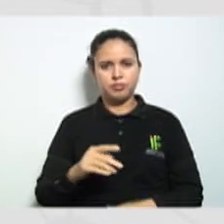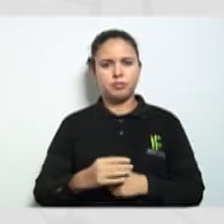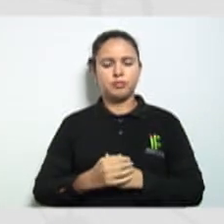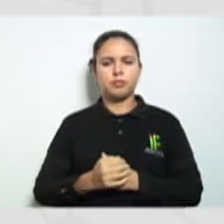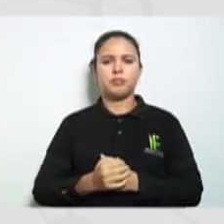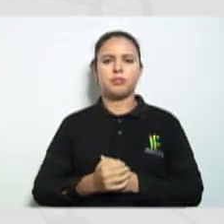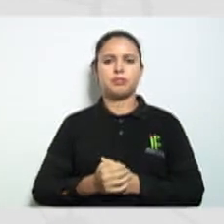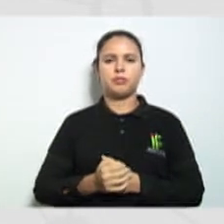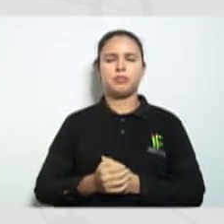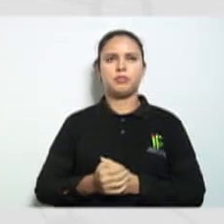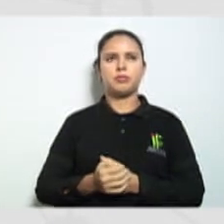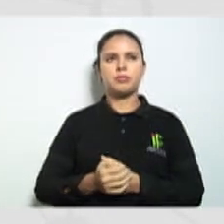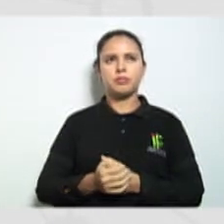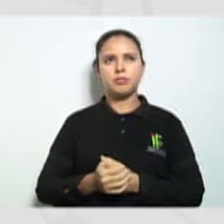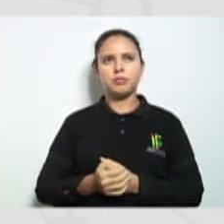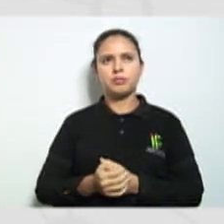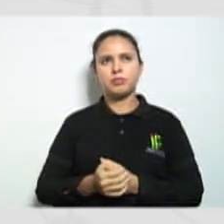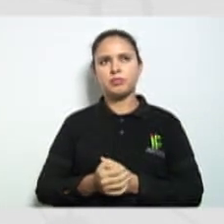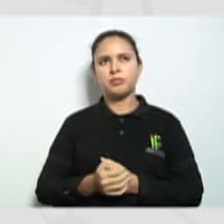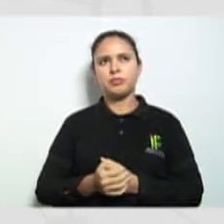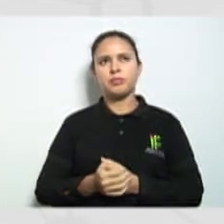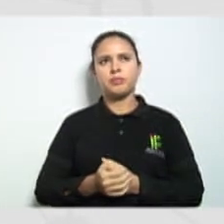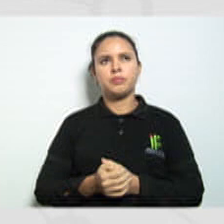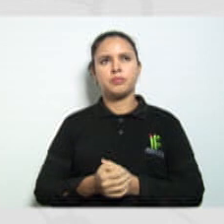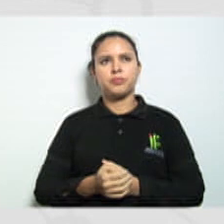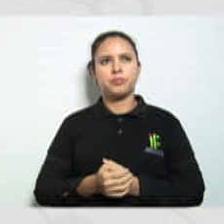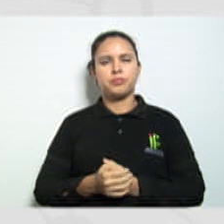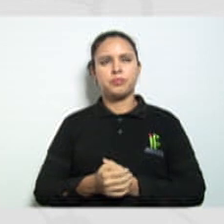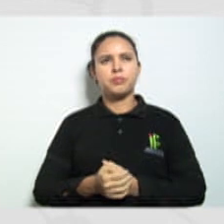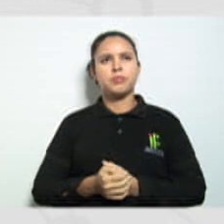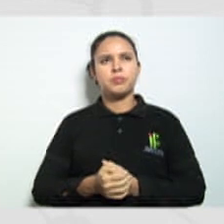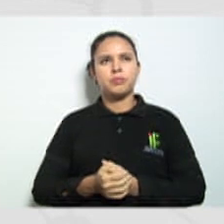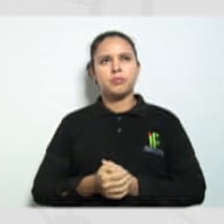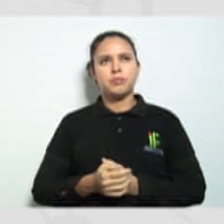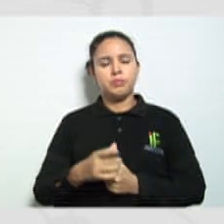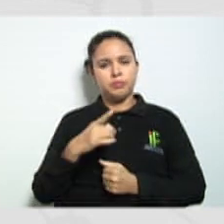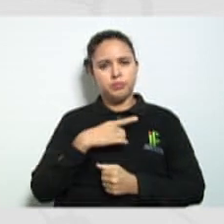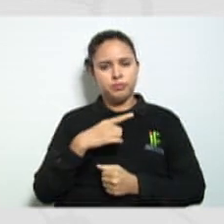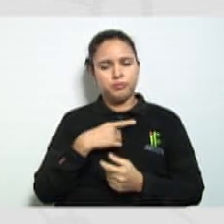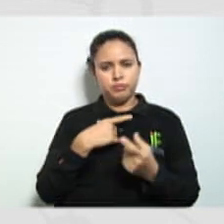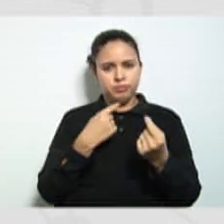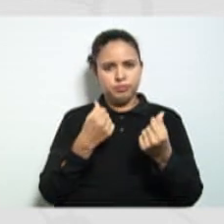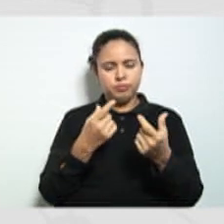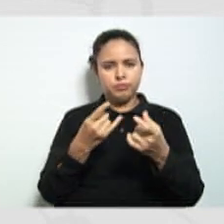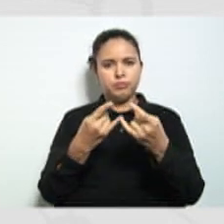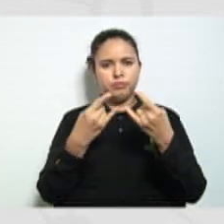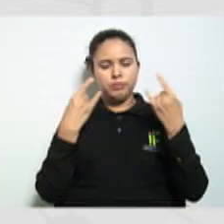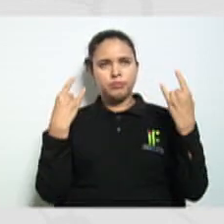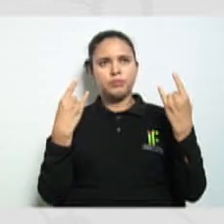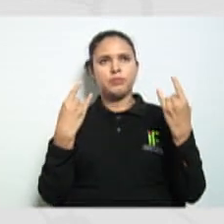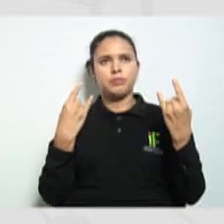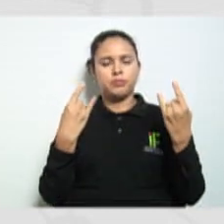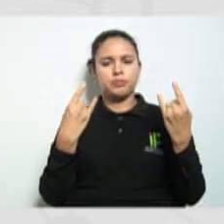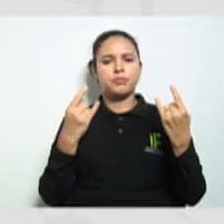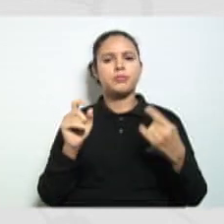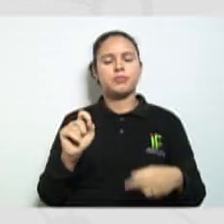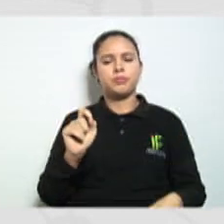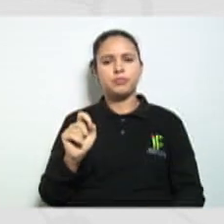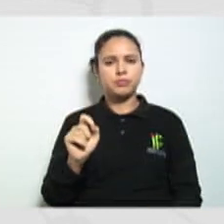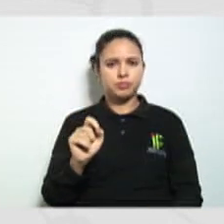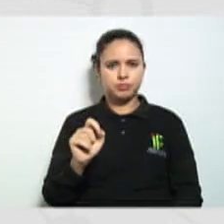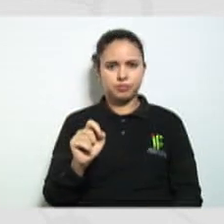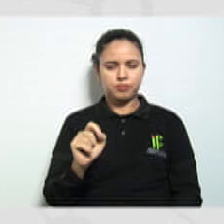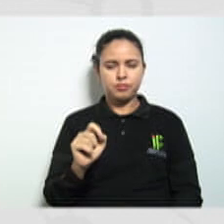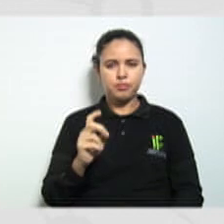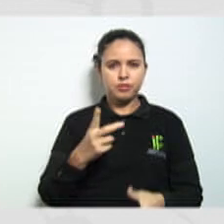Continuando, nós temos agora o lucro do ato não cooperativo. Então,